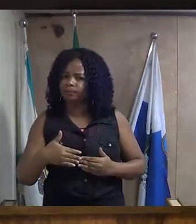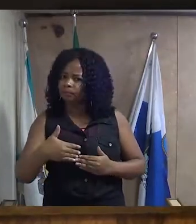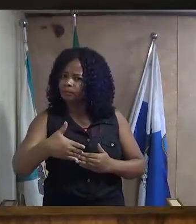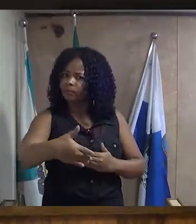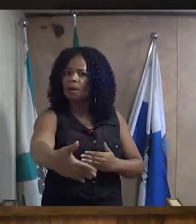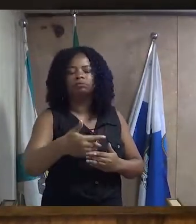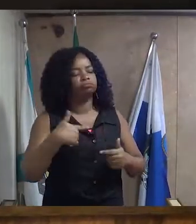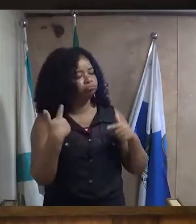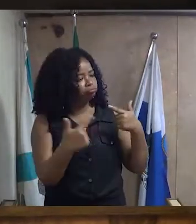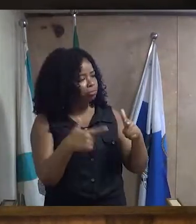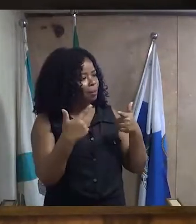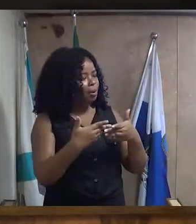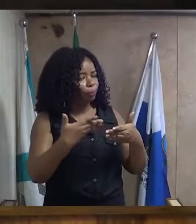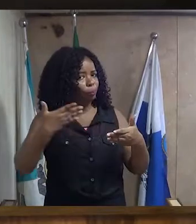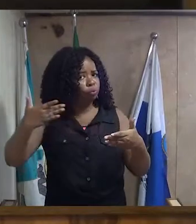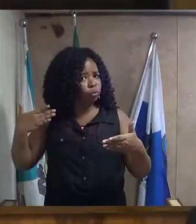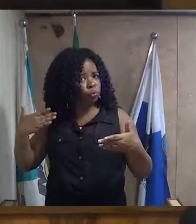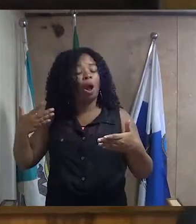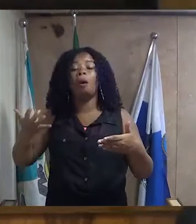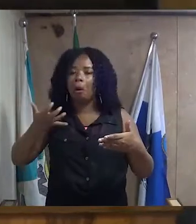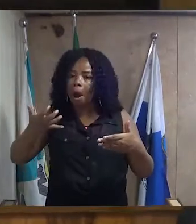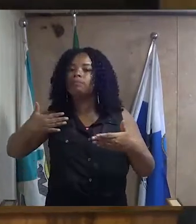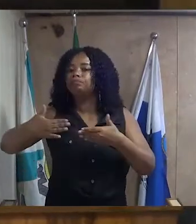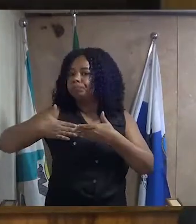a todo esse trabalho que ele já fez.